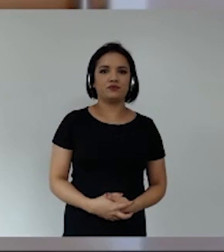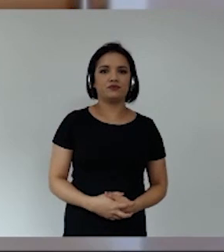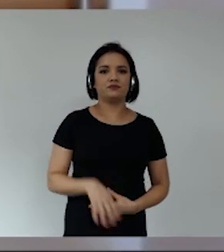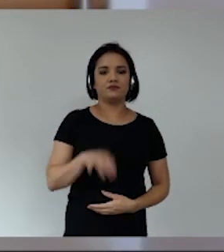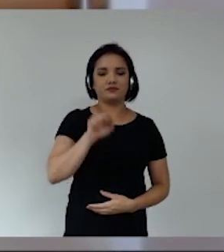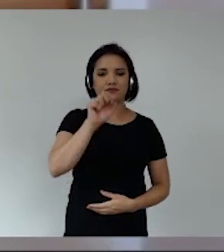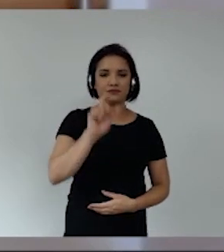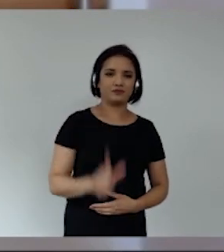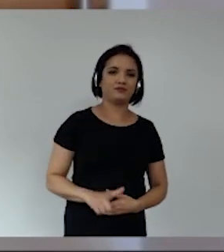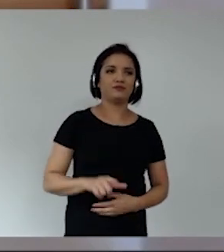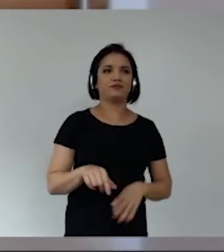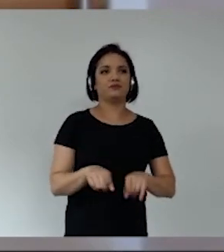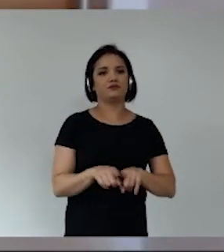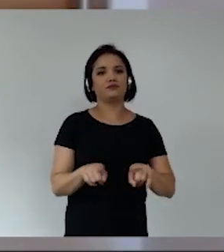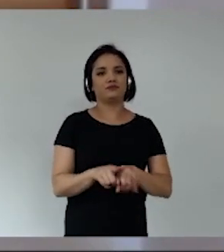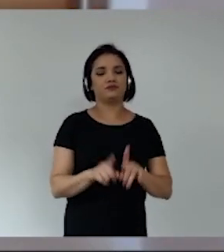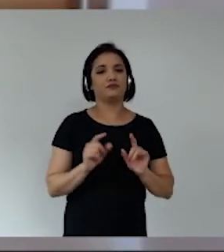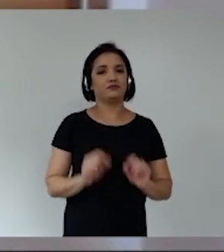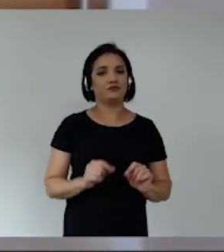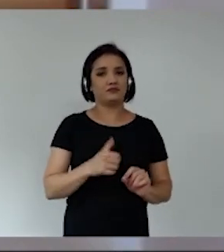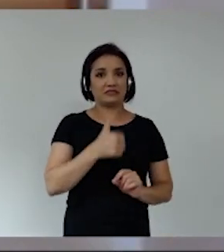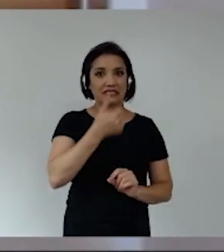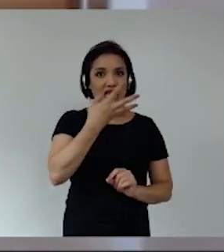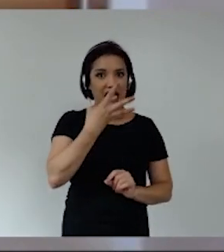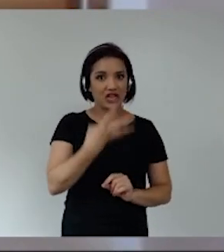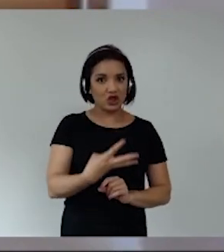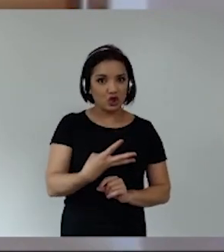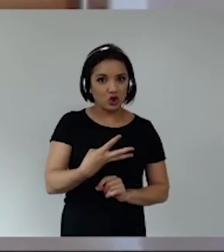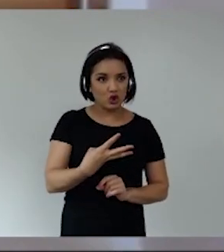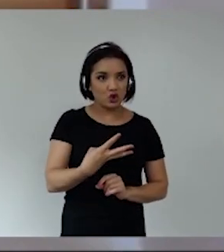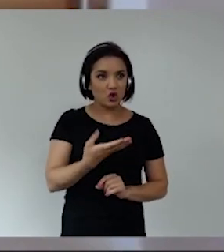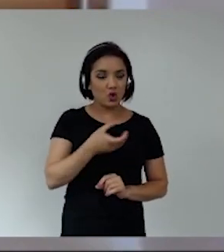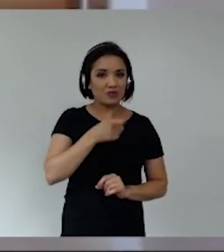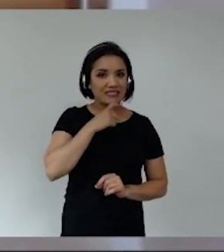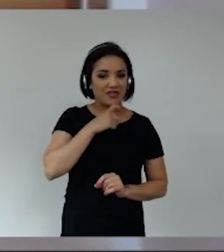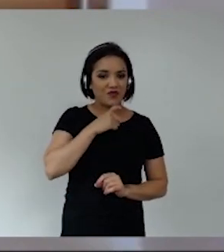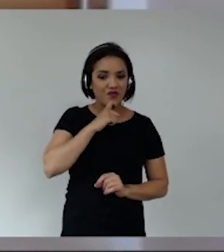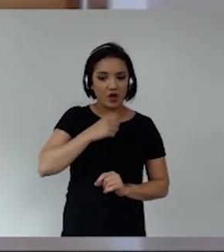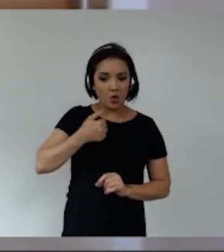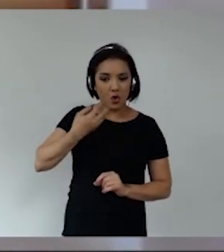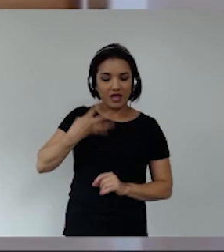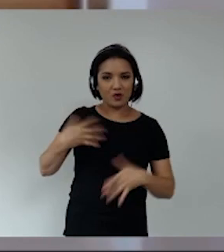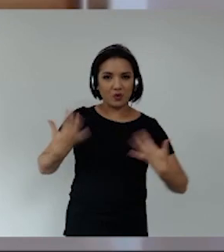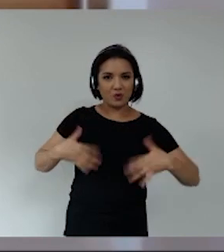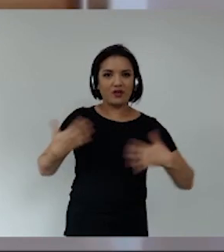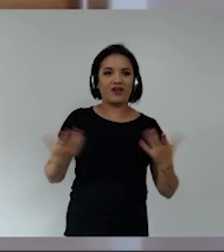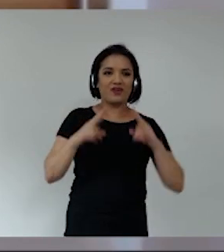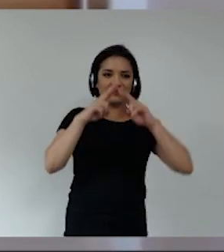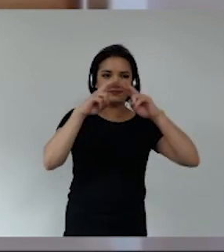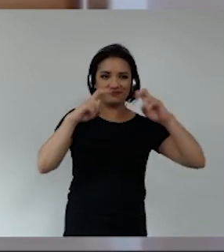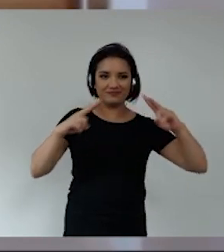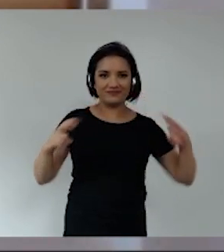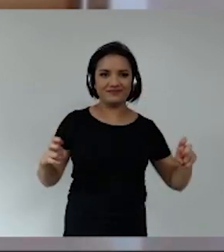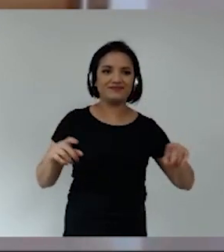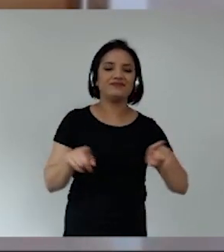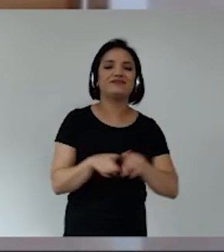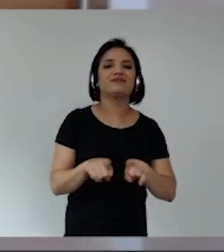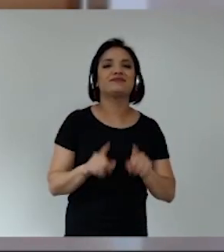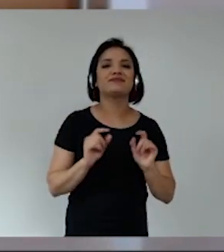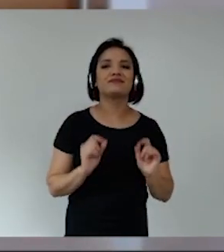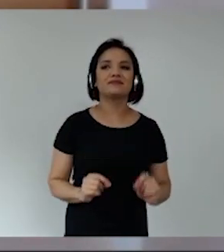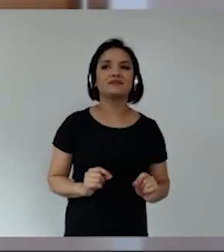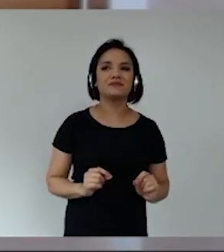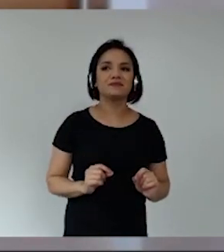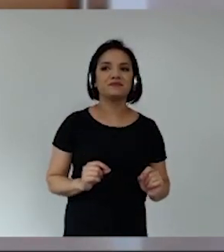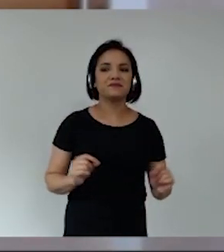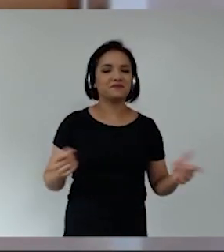sul do nosso país, exatamente de 14 graus nesse momento aqui em Florianópolis. Queria também, por